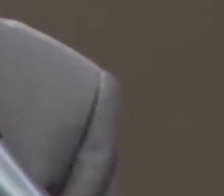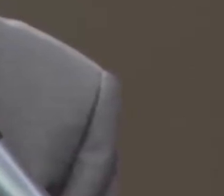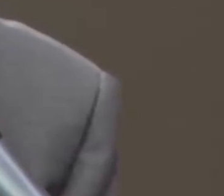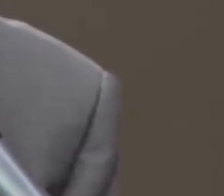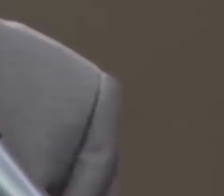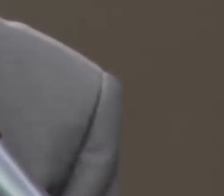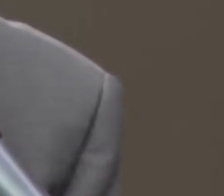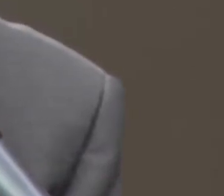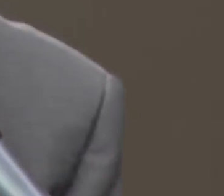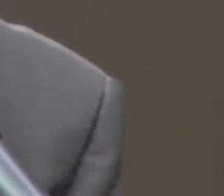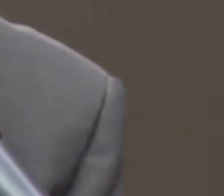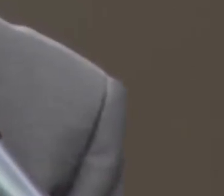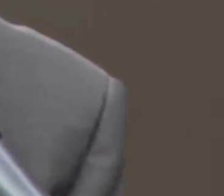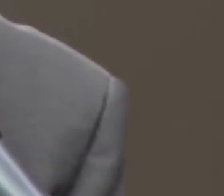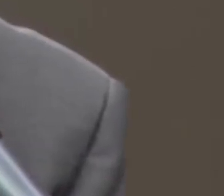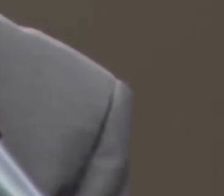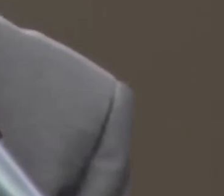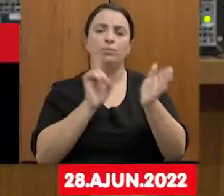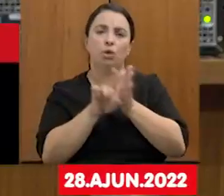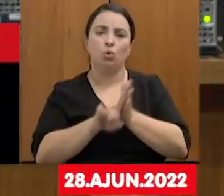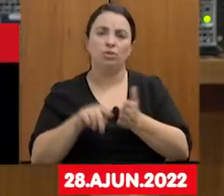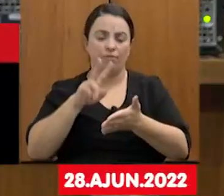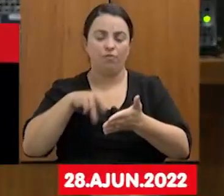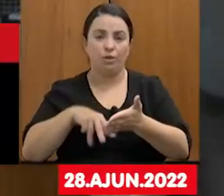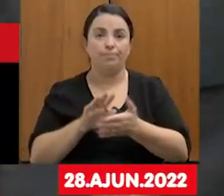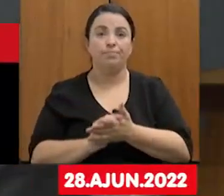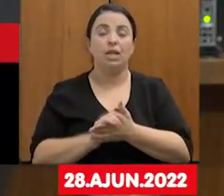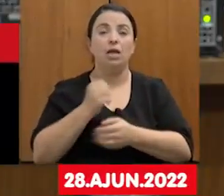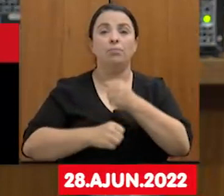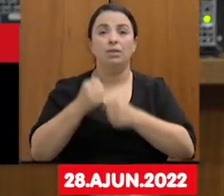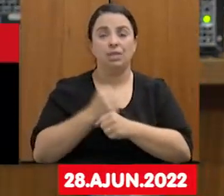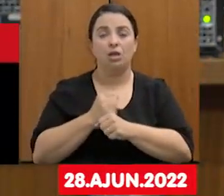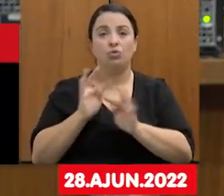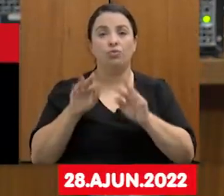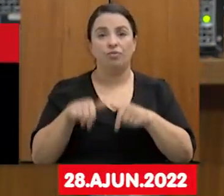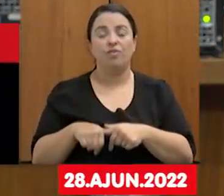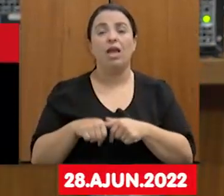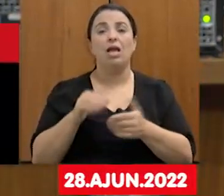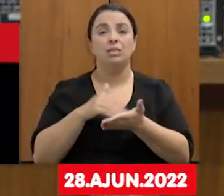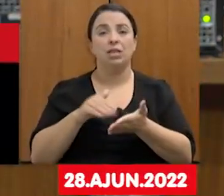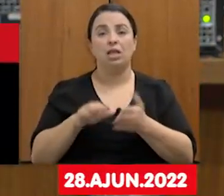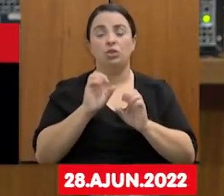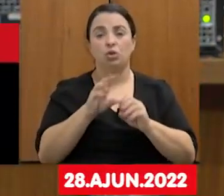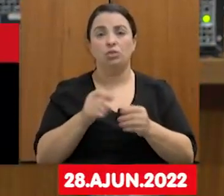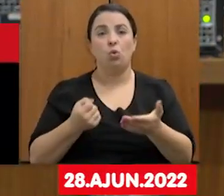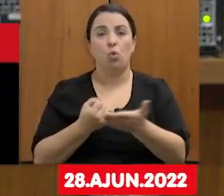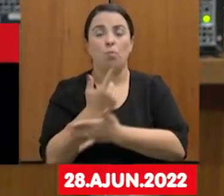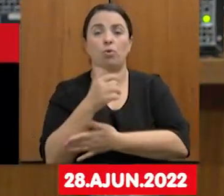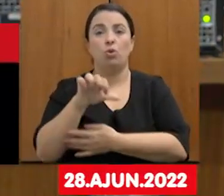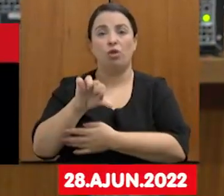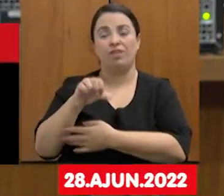suspensa por força da legislação eleitoral. No final do ano passado foram adquiridos pela Secretaria de Educação 94